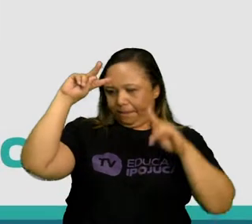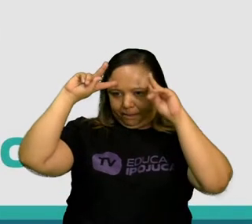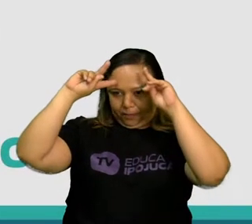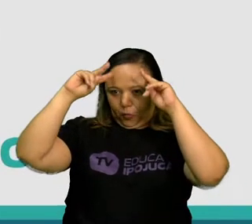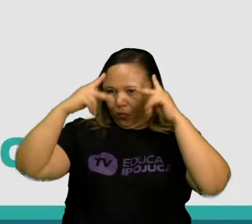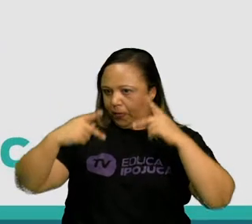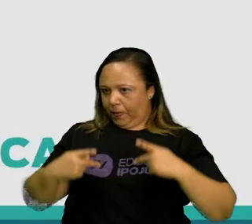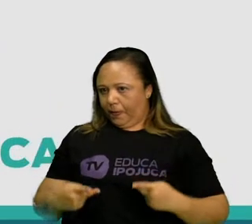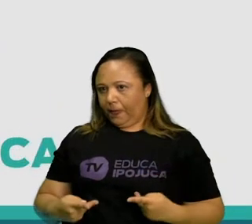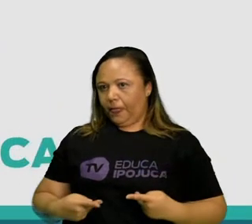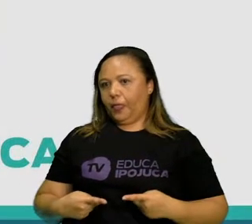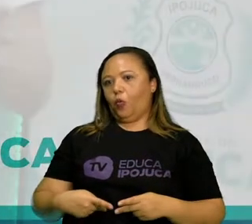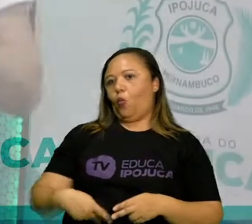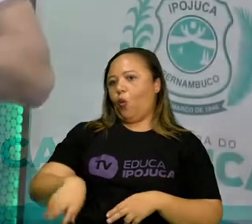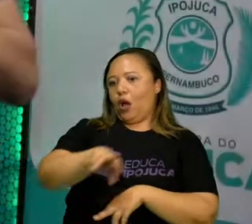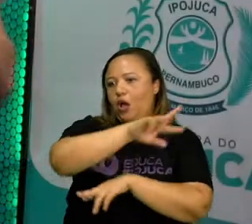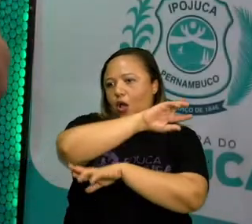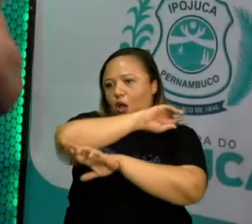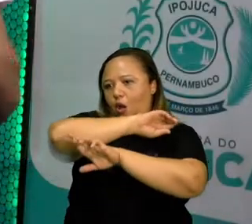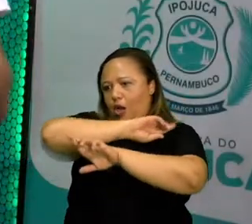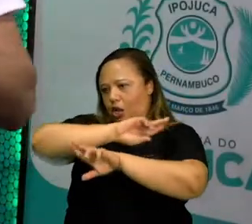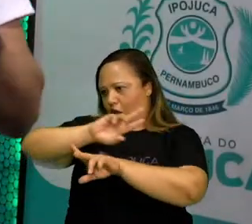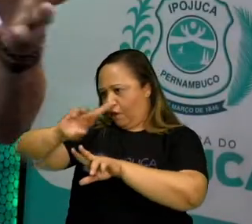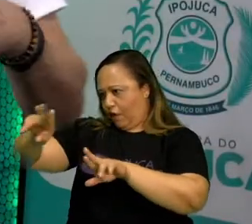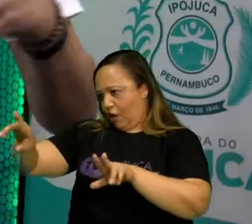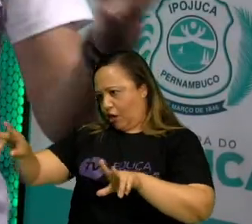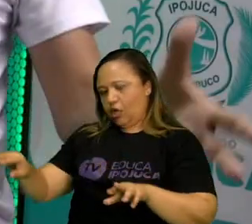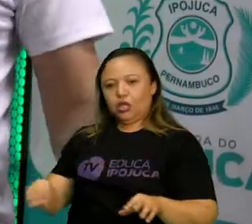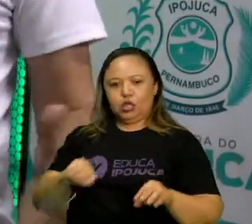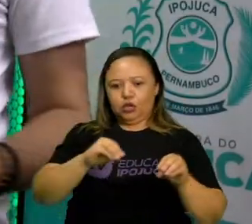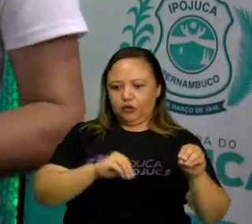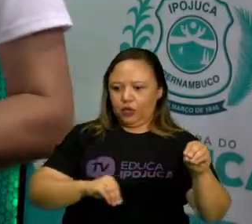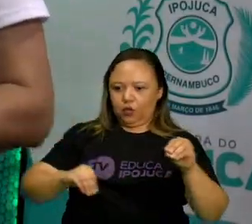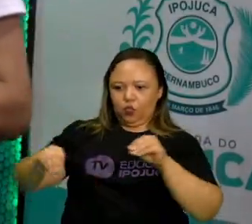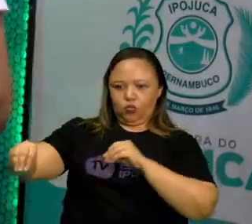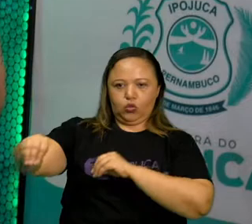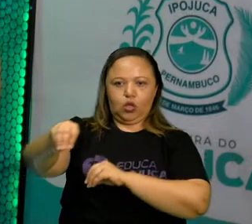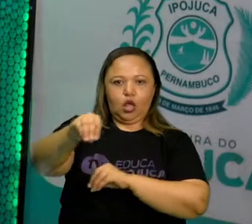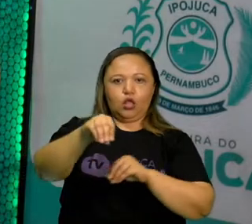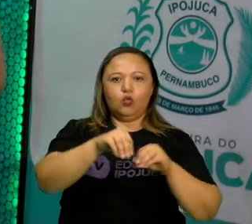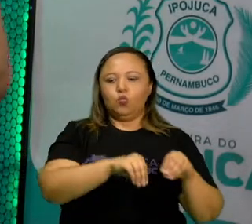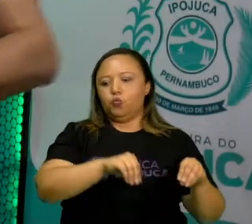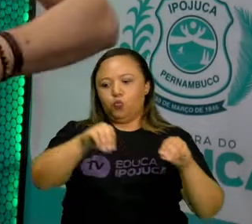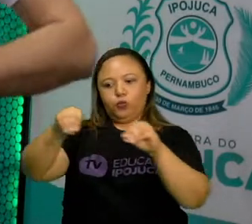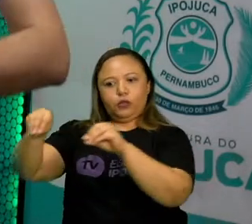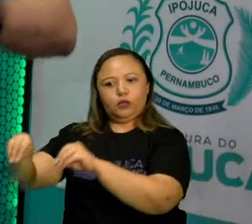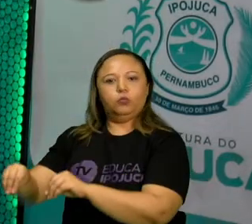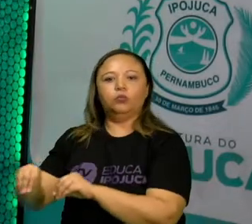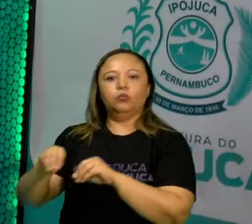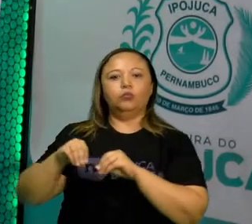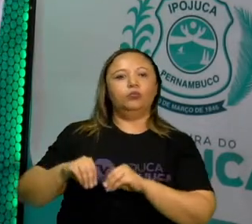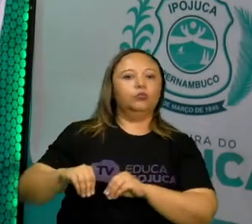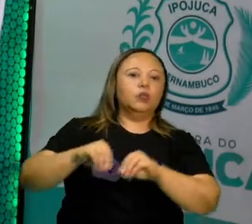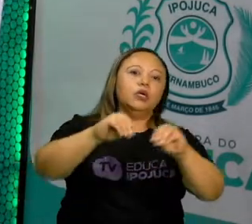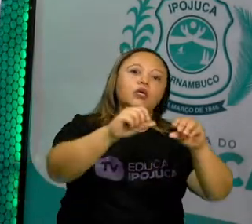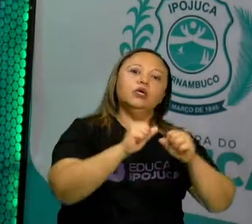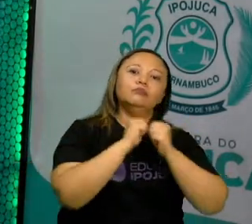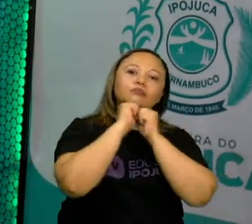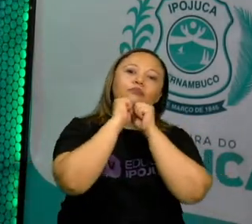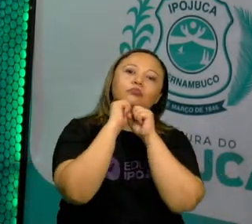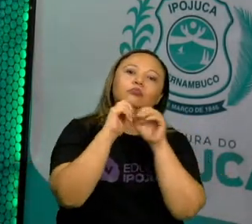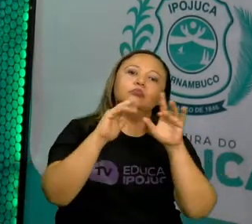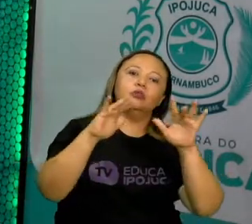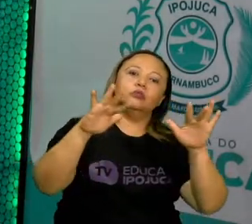pelo da raça humana pelo planeta porque as pessoas saiam se deslocando de um lugar para o outro mas e aí foram levando né